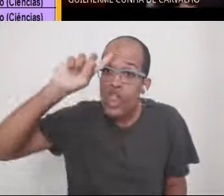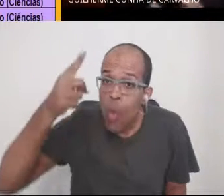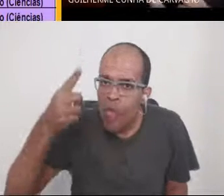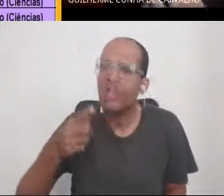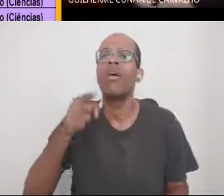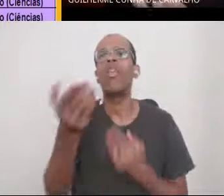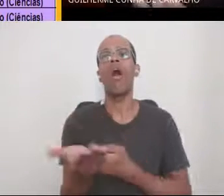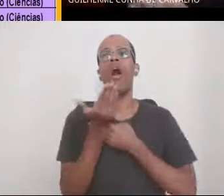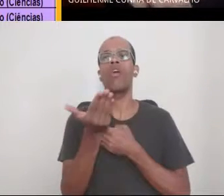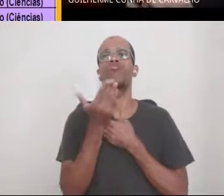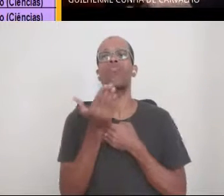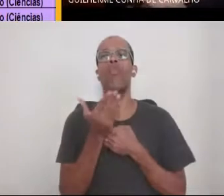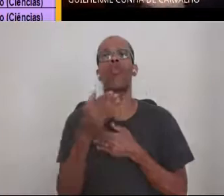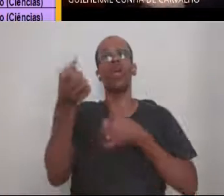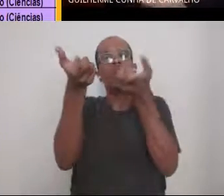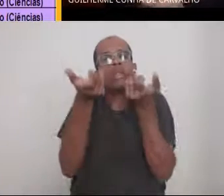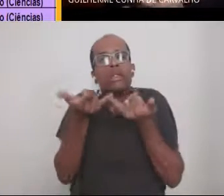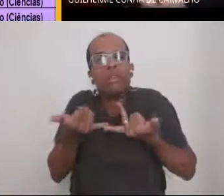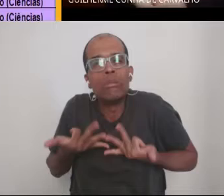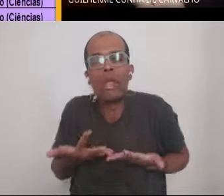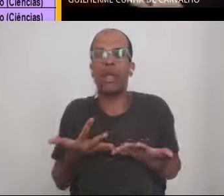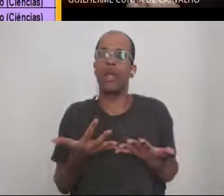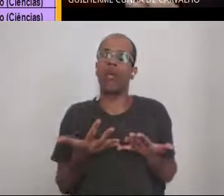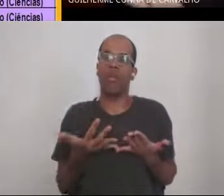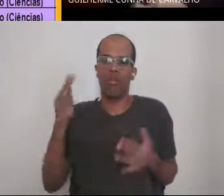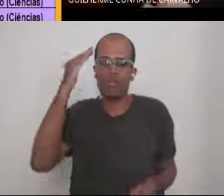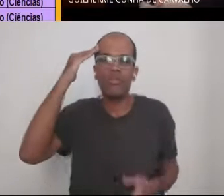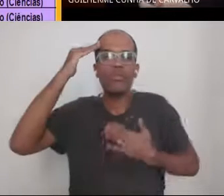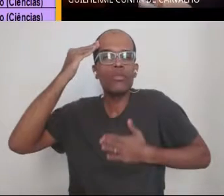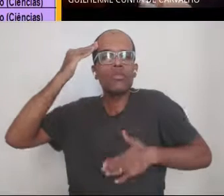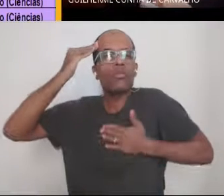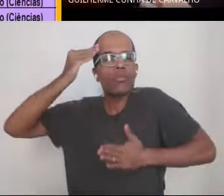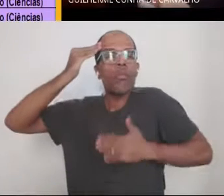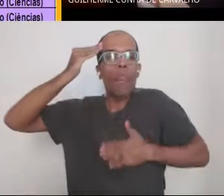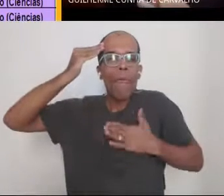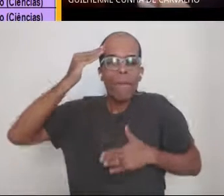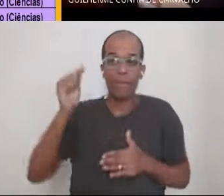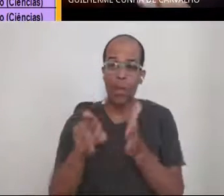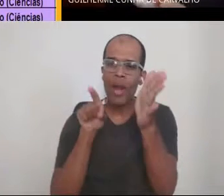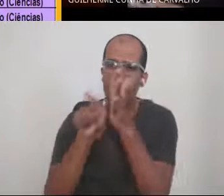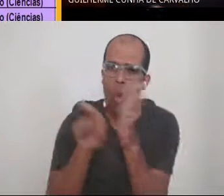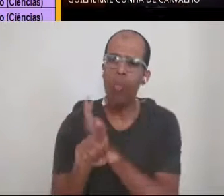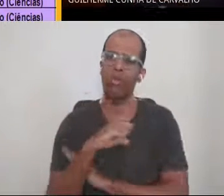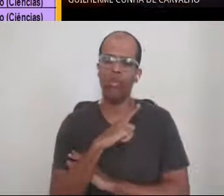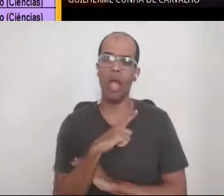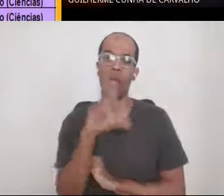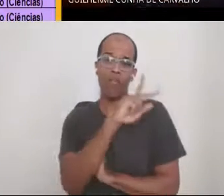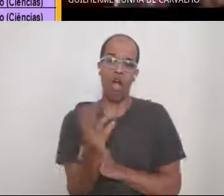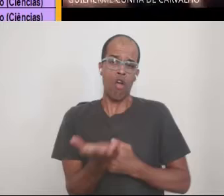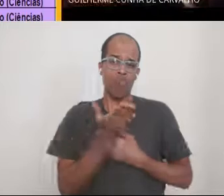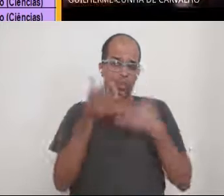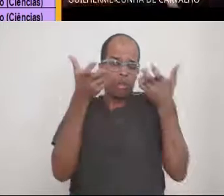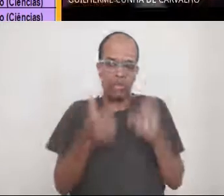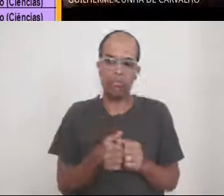é nessa aula que o professor explica com mais tranquilidade e profundidade as matérias, que acontece às vezes assim, você fala